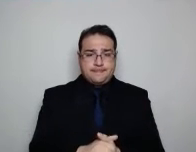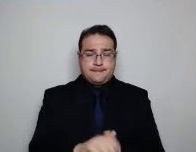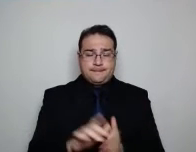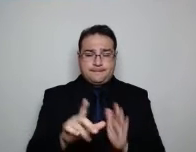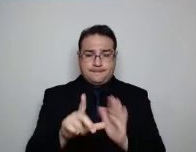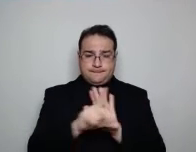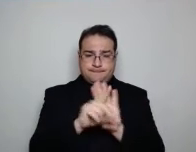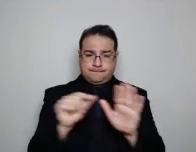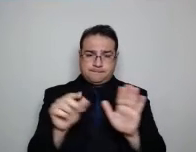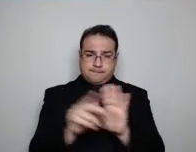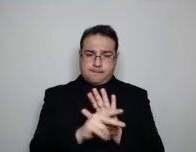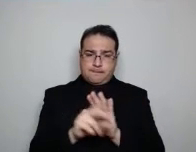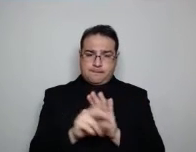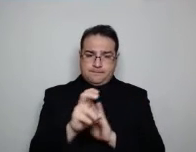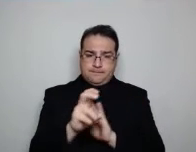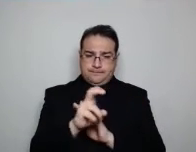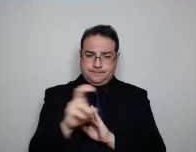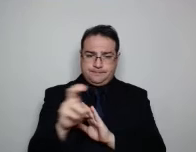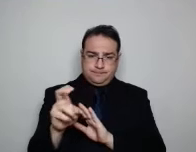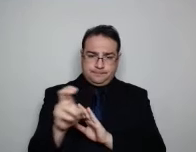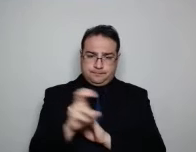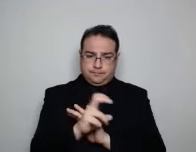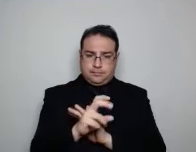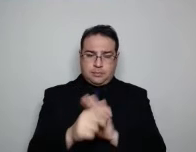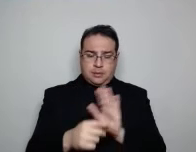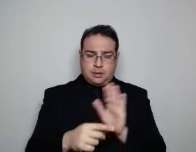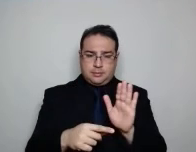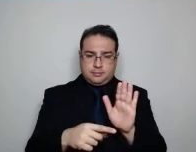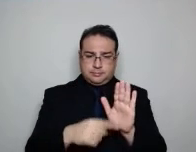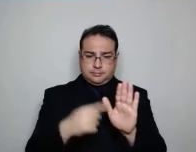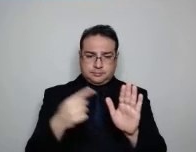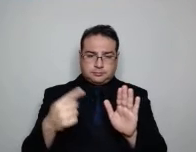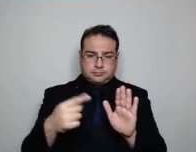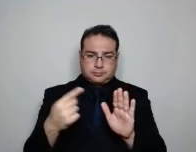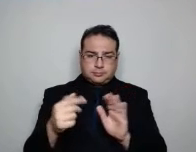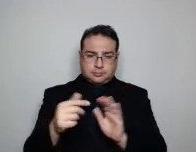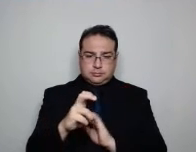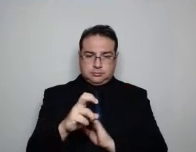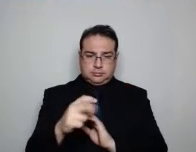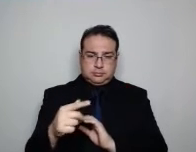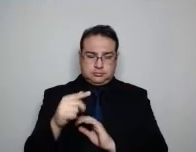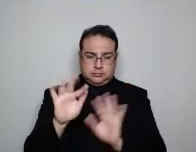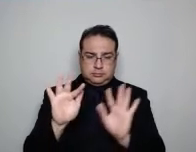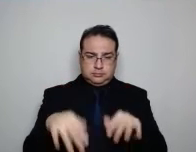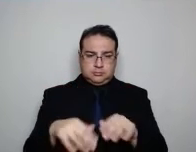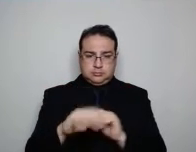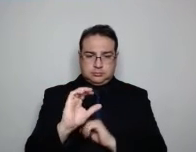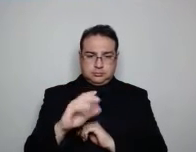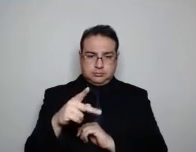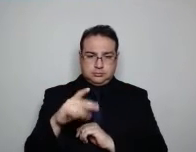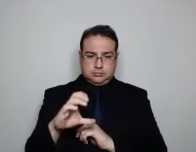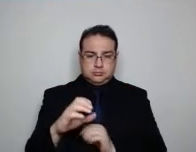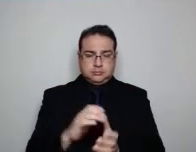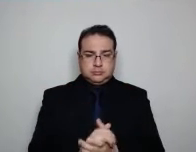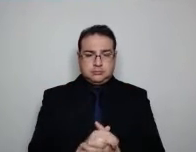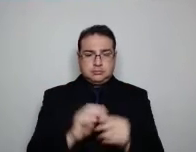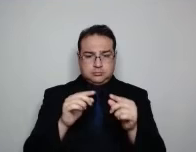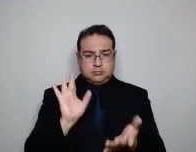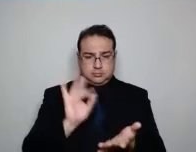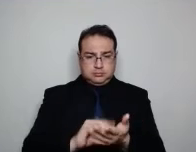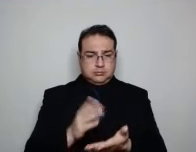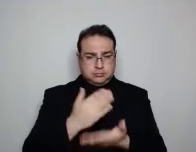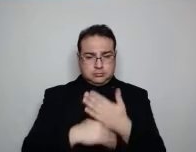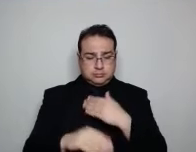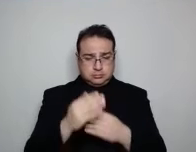Decisões hostilizadas que fixaram alimentos provisórios e restringiram os direitos de visitação e convivência dos filhos